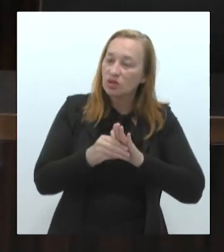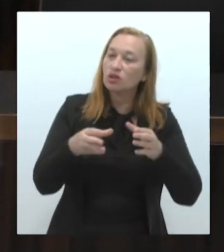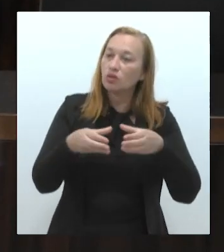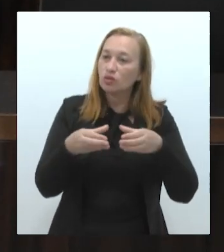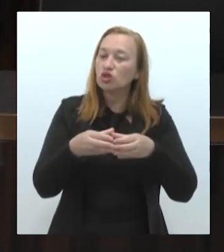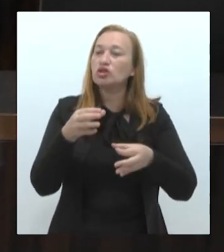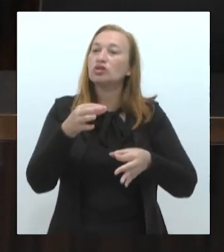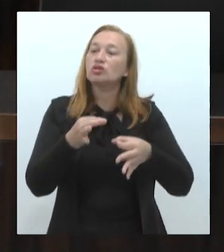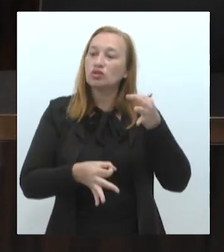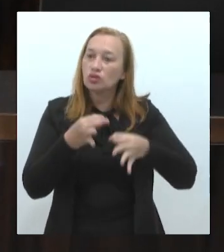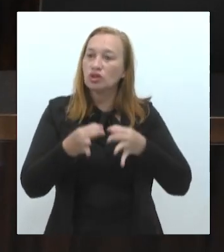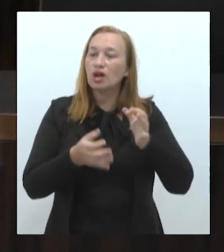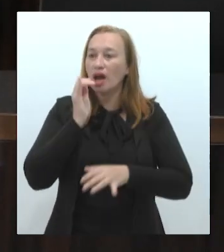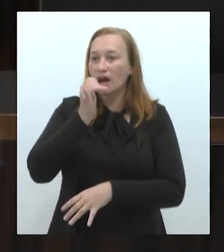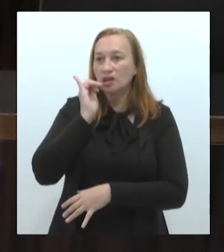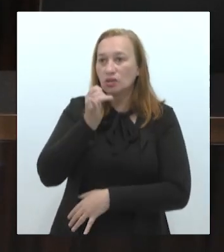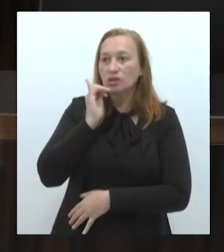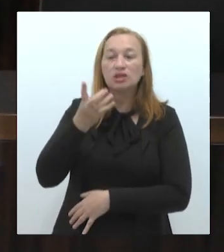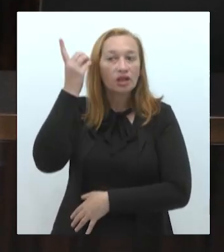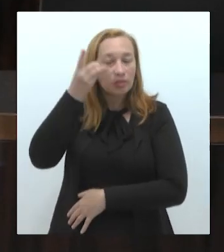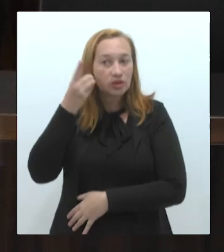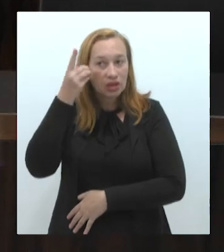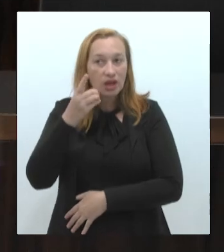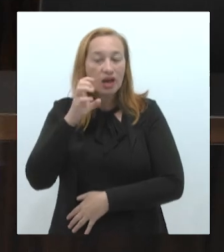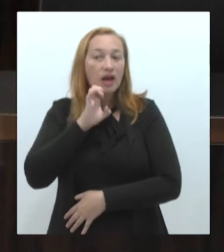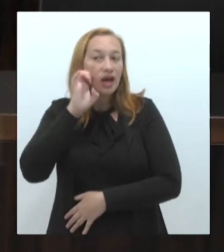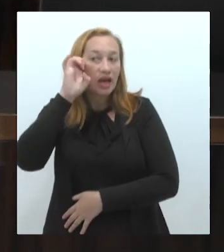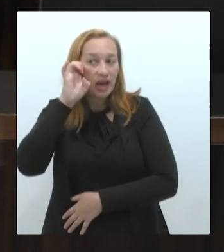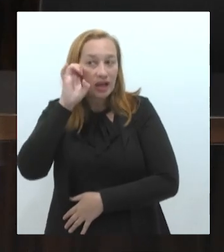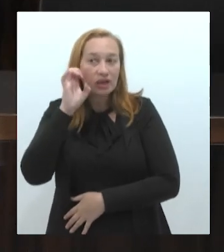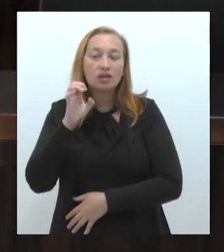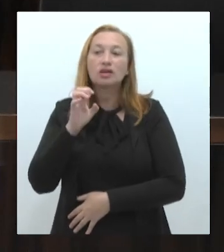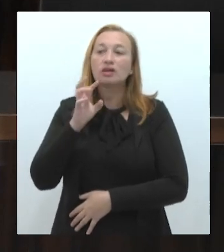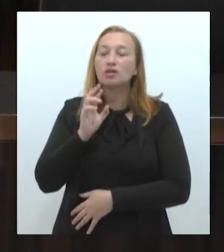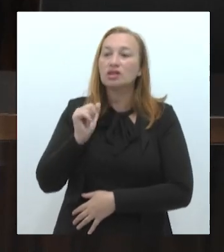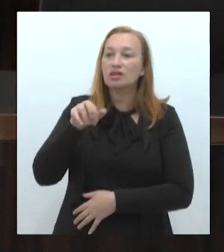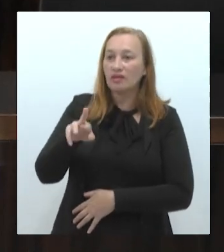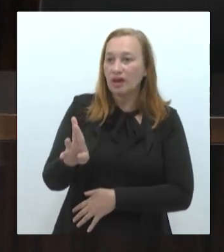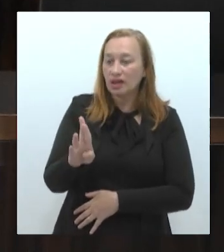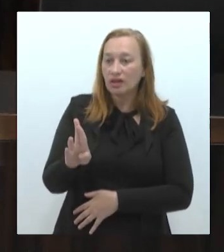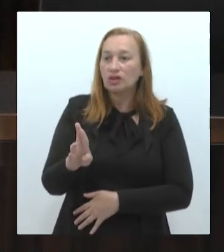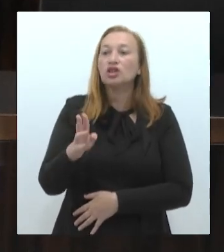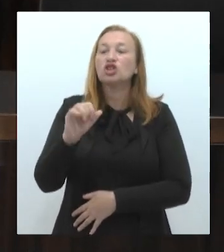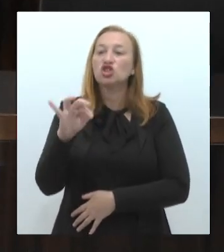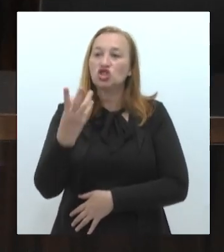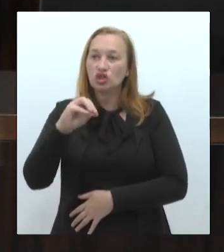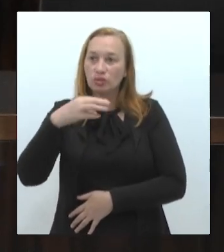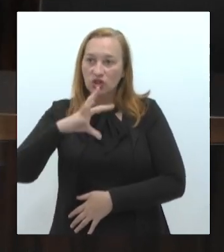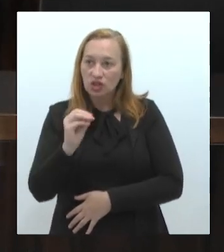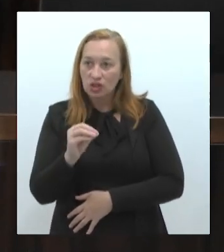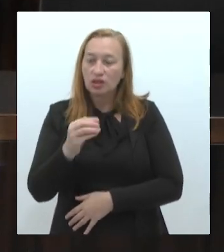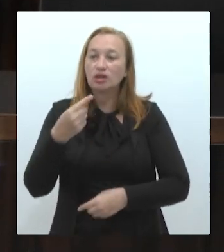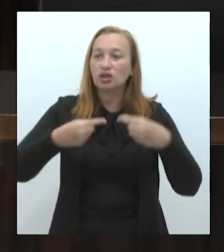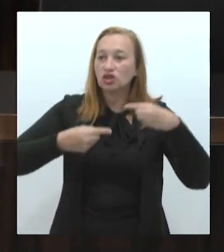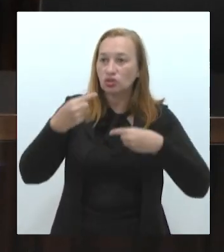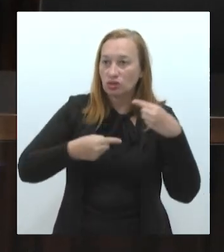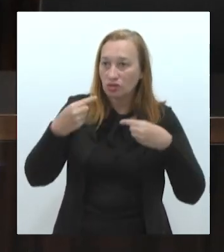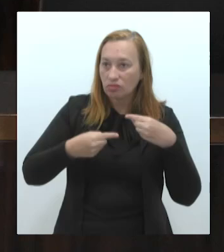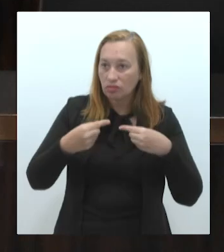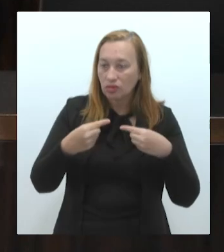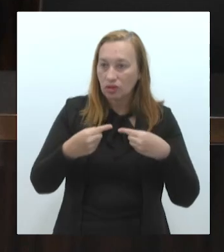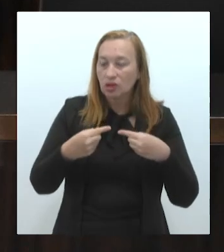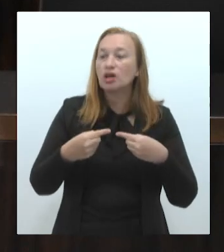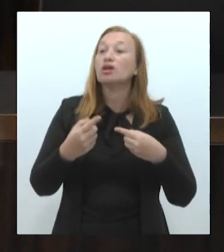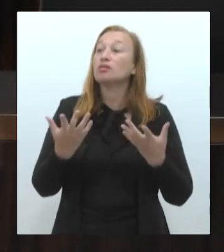de Constituição e Justiça. Relatores, deputada Érica Takimoto, Rosenberg Reis e Chico Machado. Em discussão,